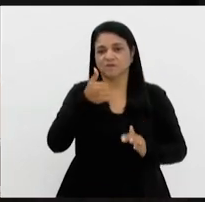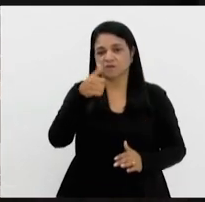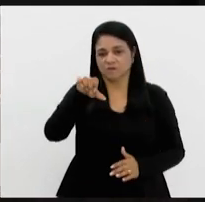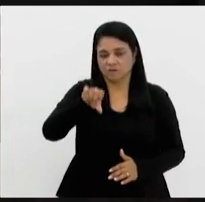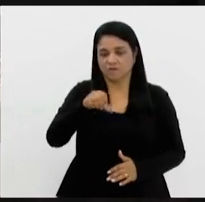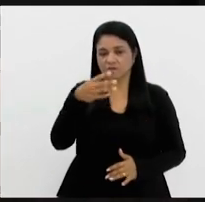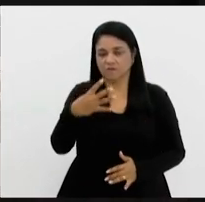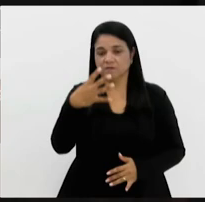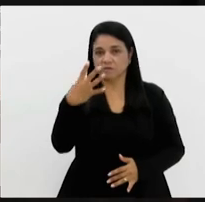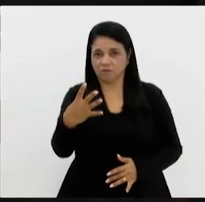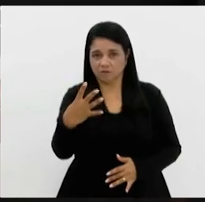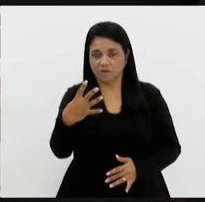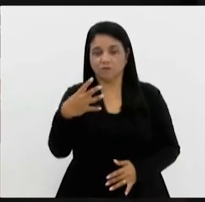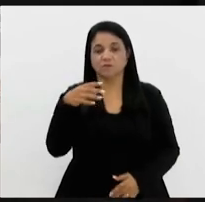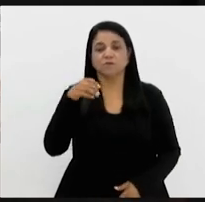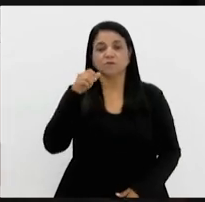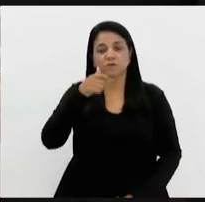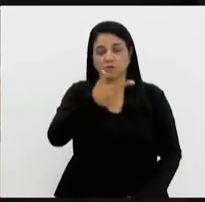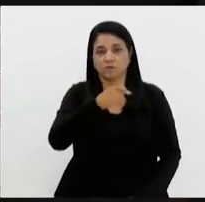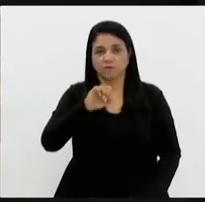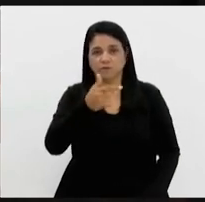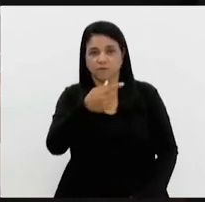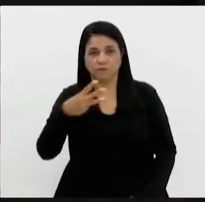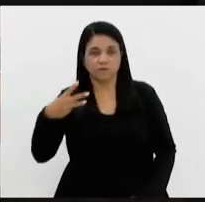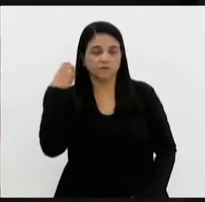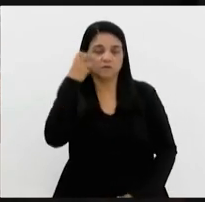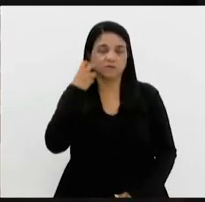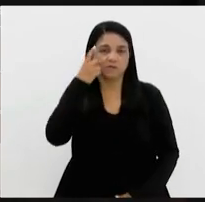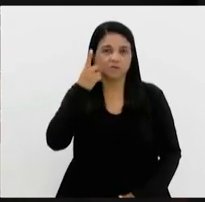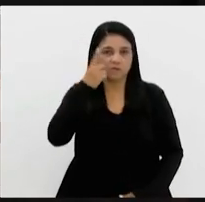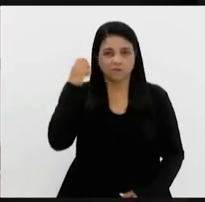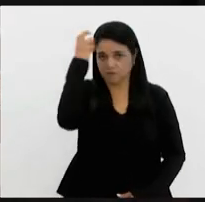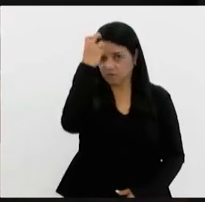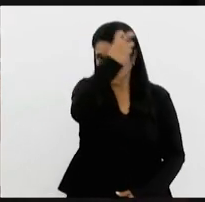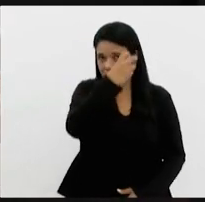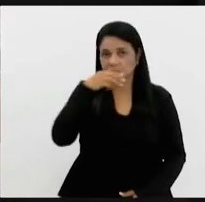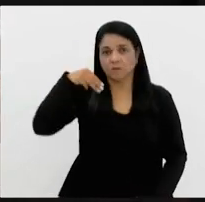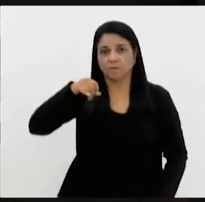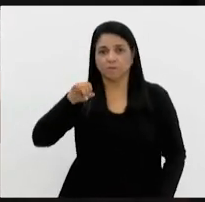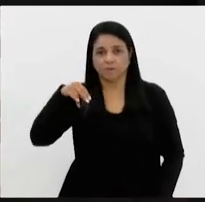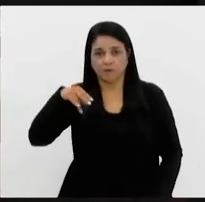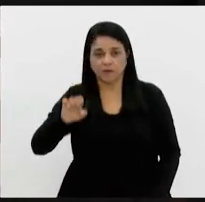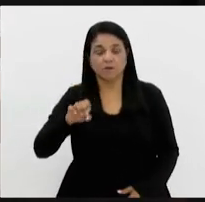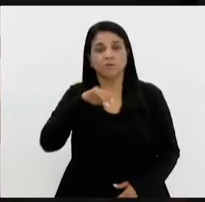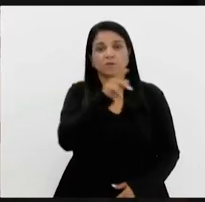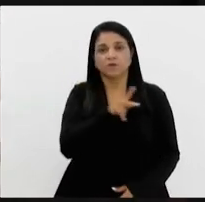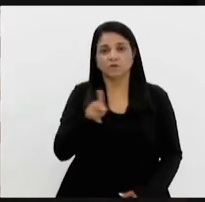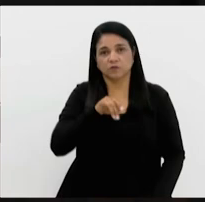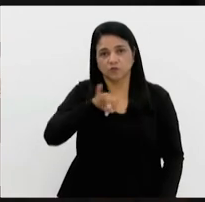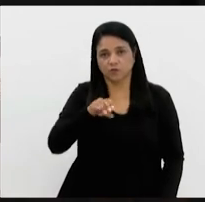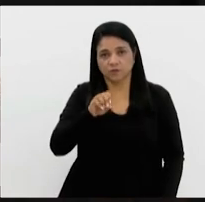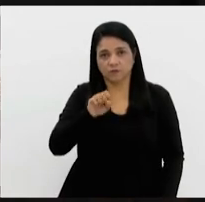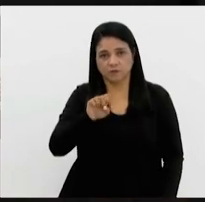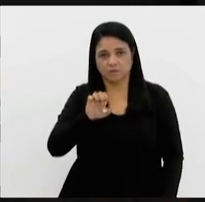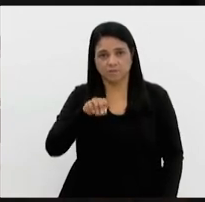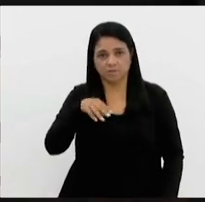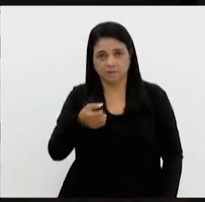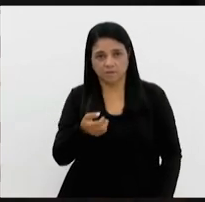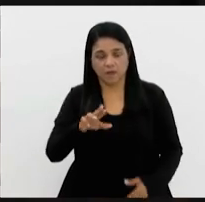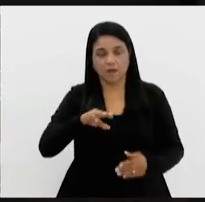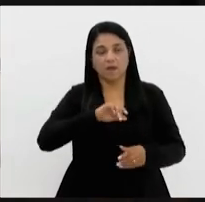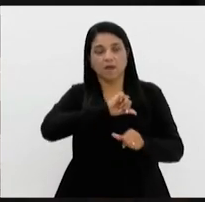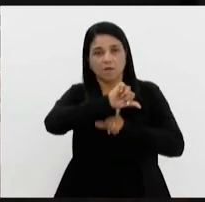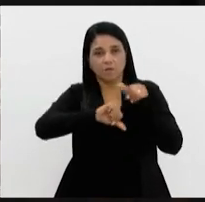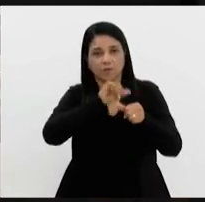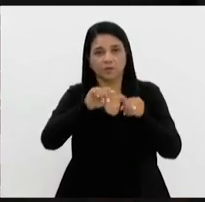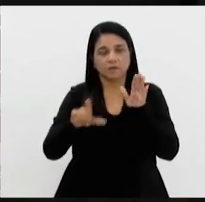de 2023, de autoria dos deputados Verônica Lima, Marina, do MST, Carlos Mink, professor Josemar, que altera